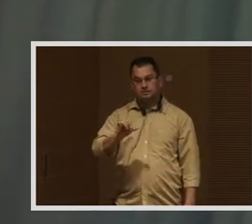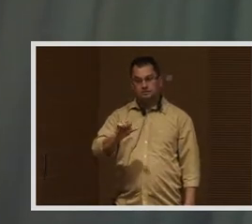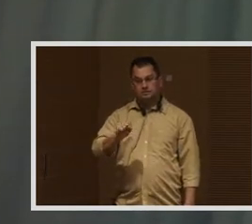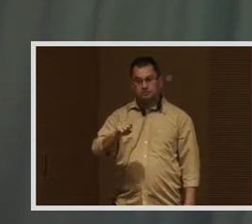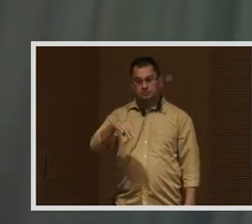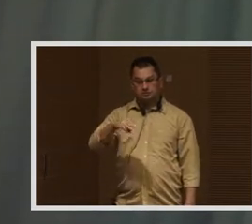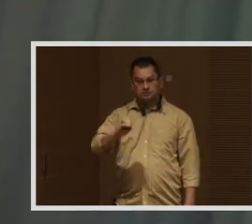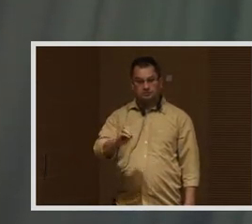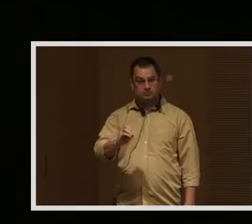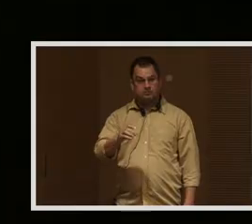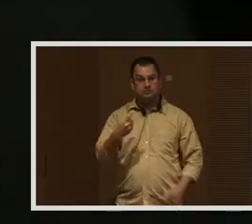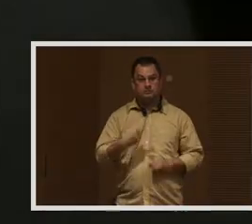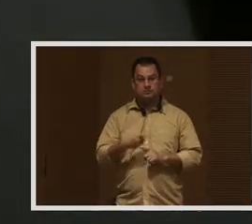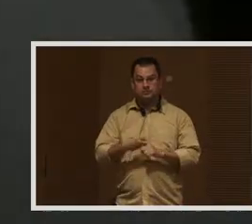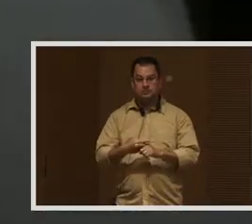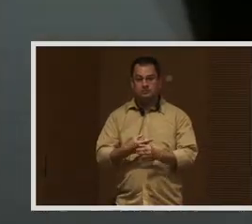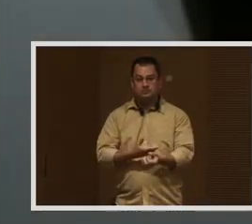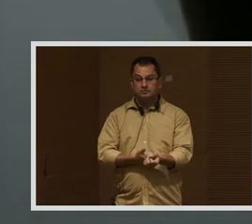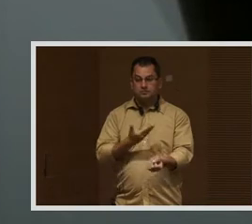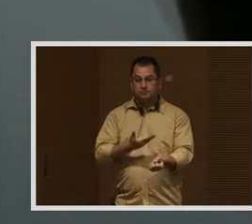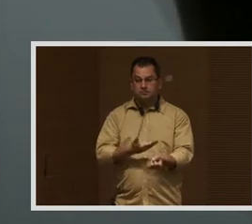pulsa.